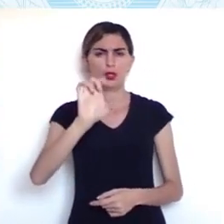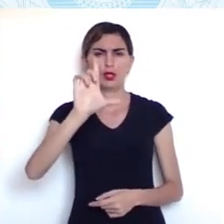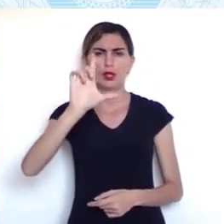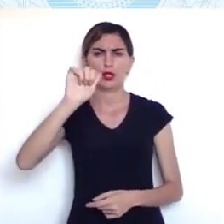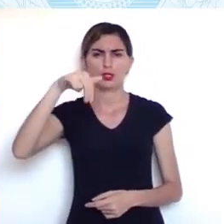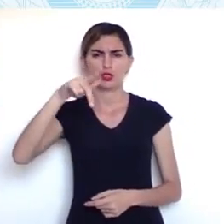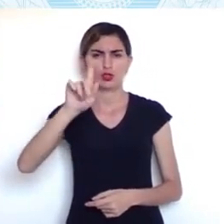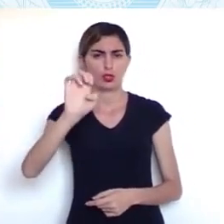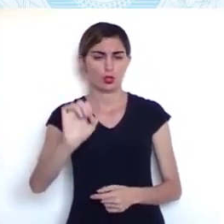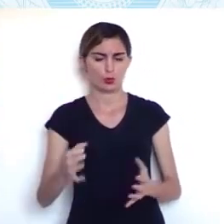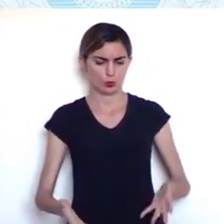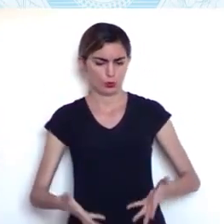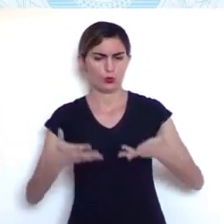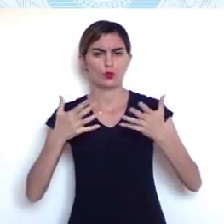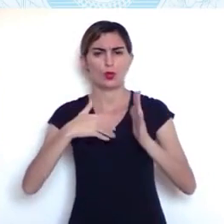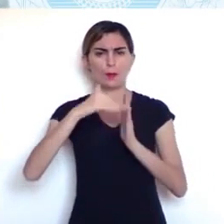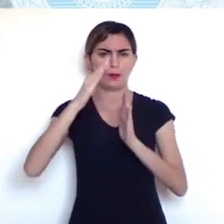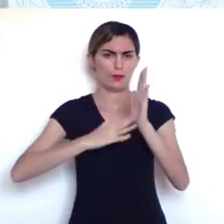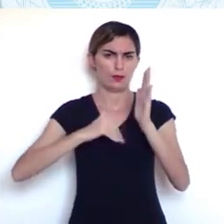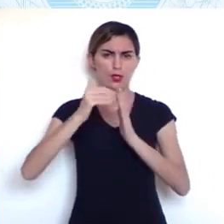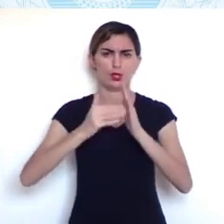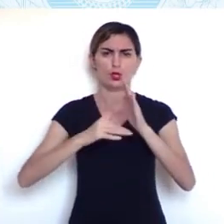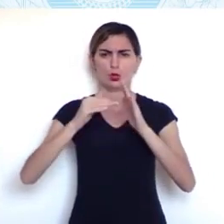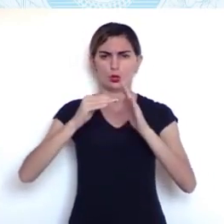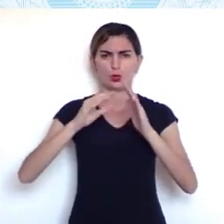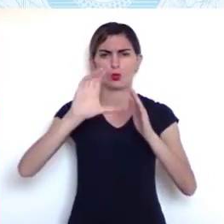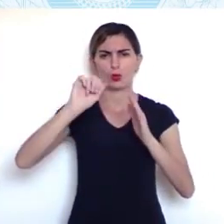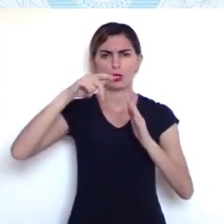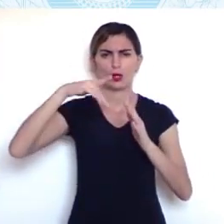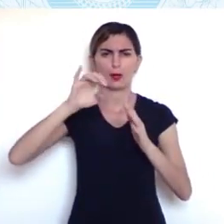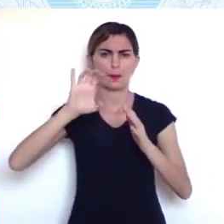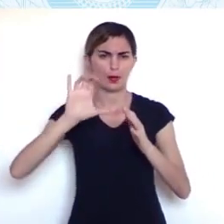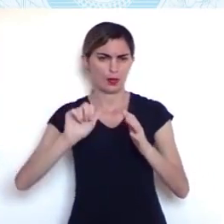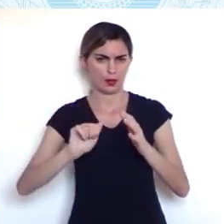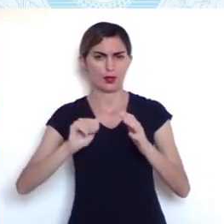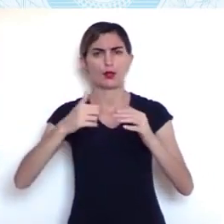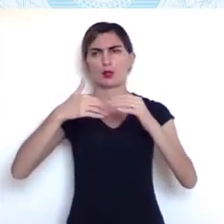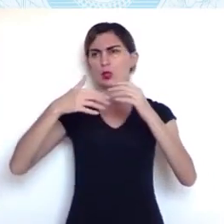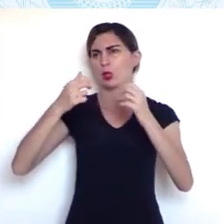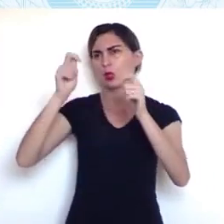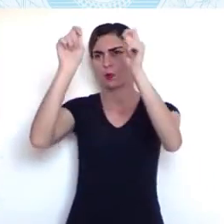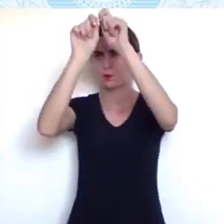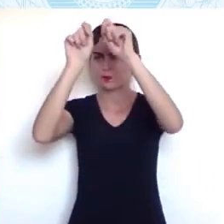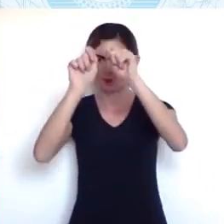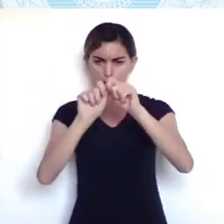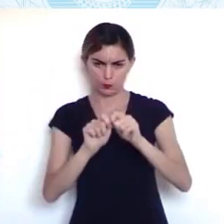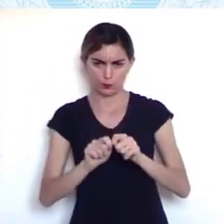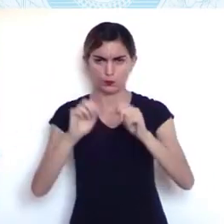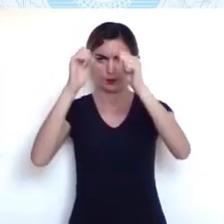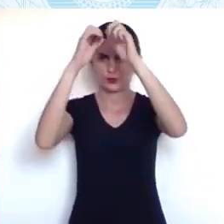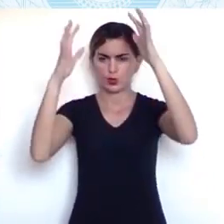destacar como pintor da Capela Sistina, foi um grande escultor da Renascença.